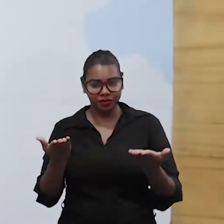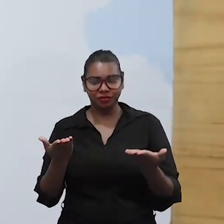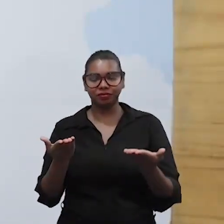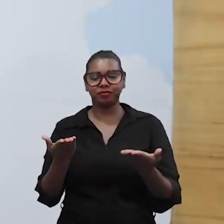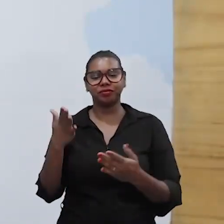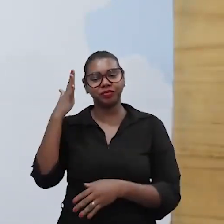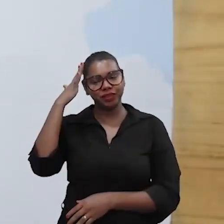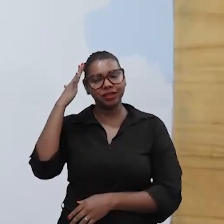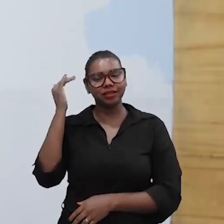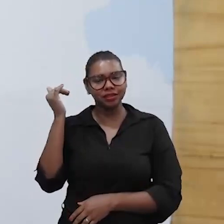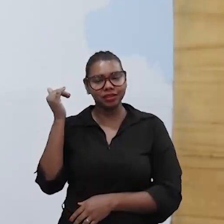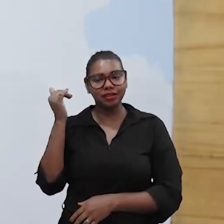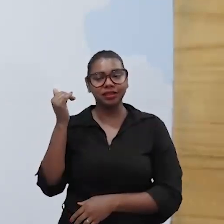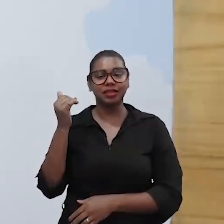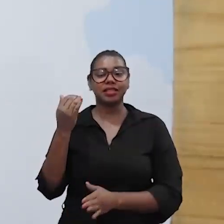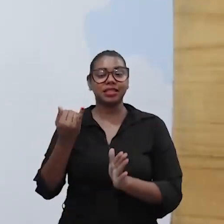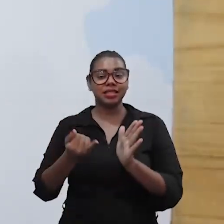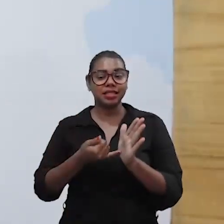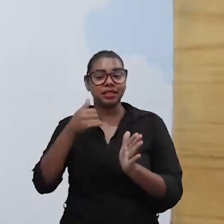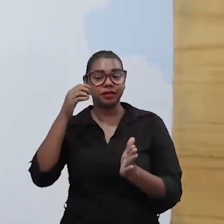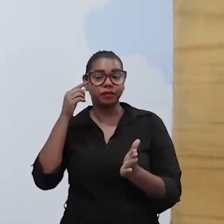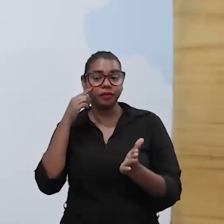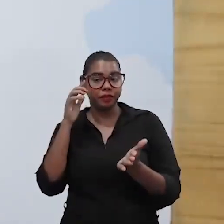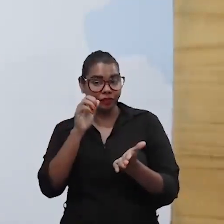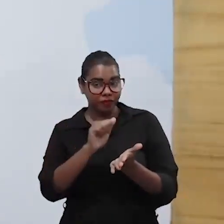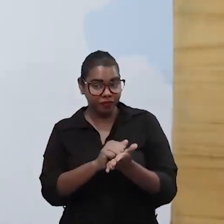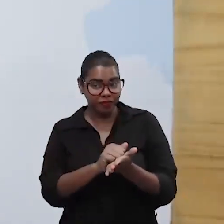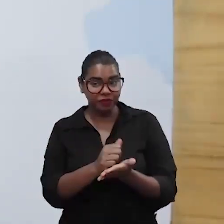certamente sabendo, inscrito. Né? Eu